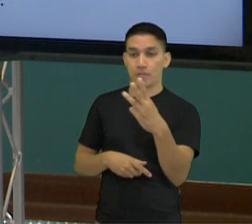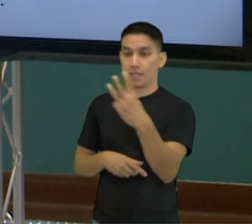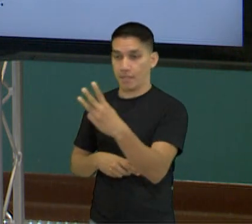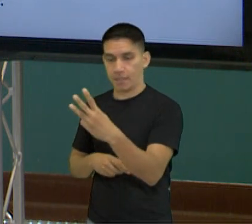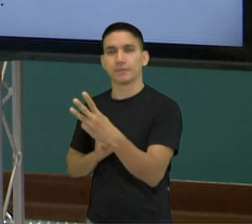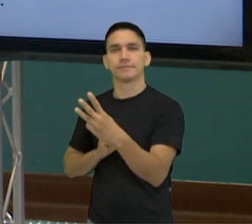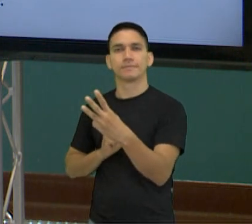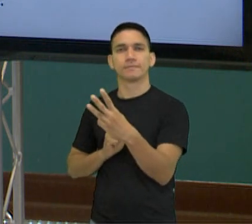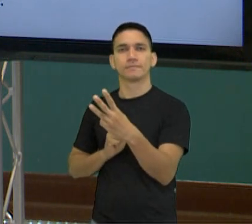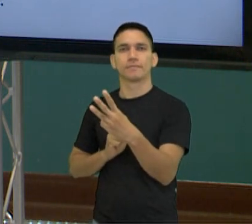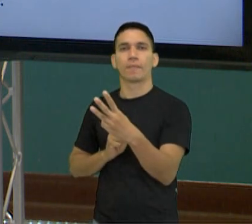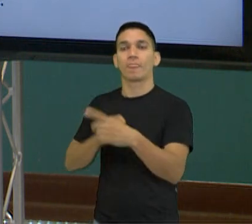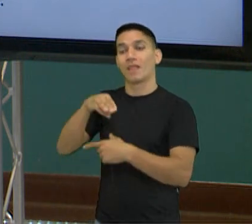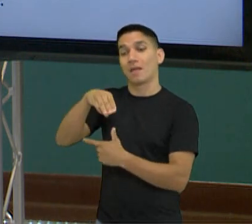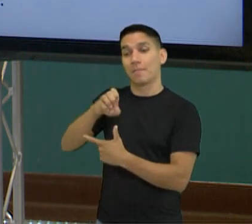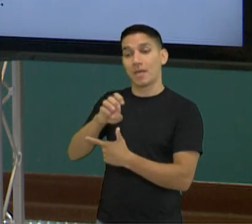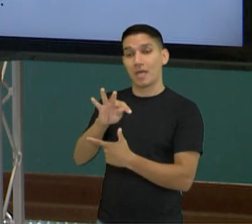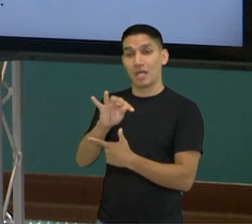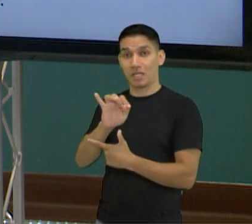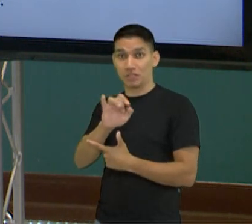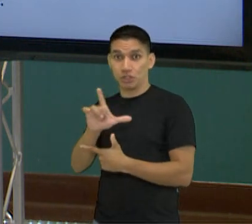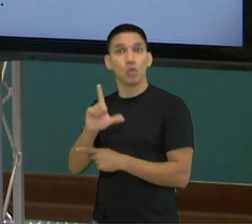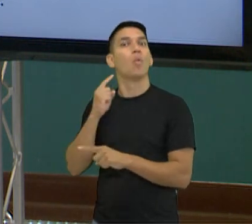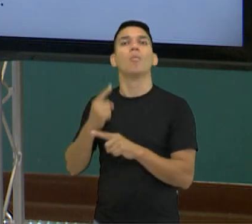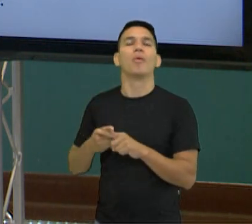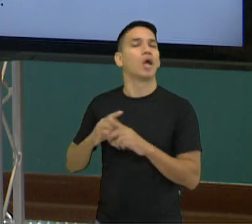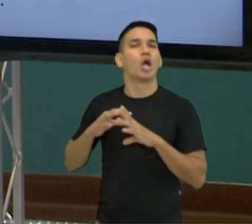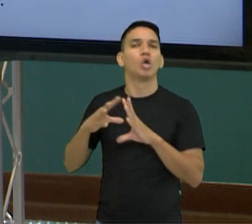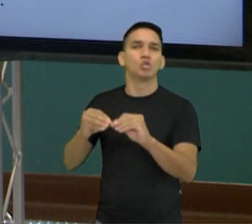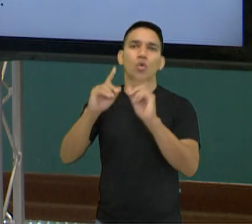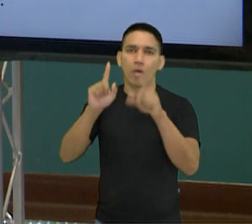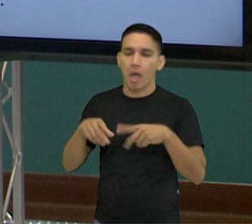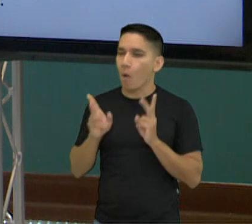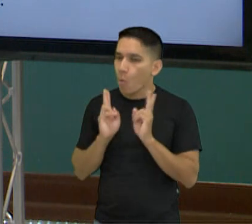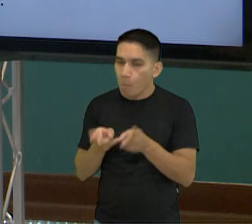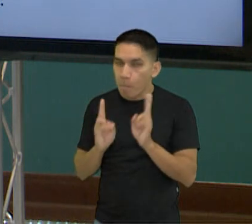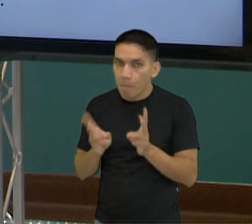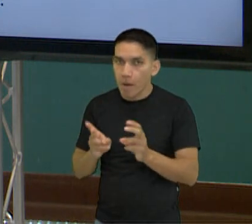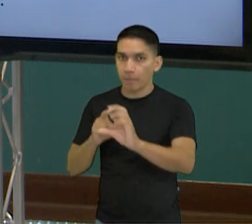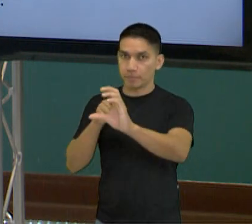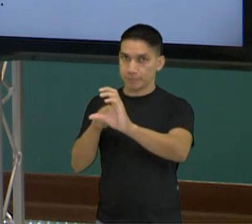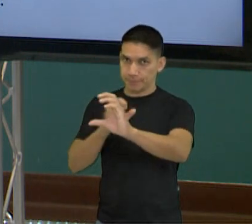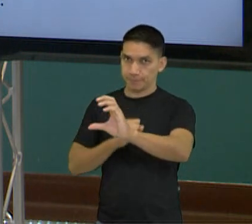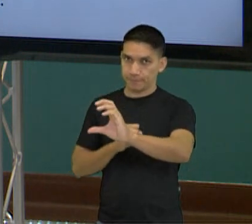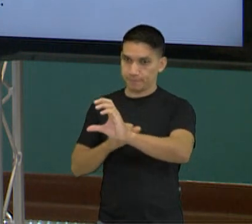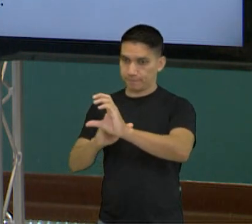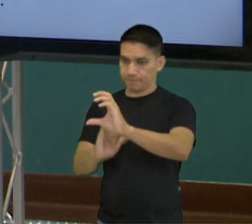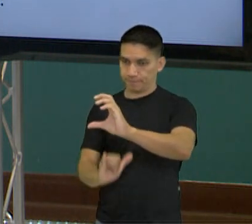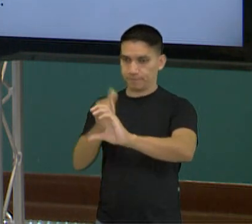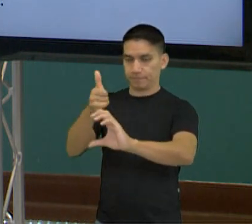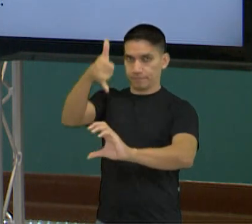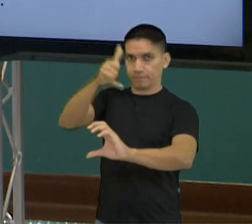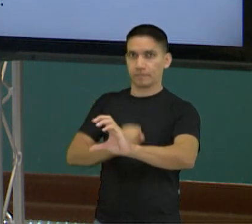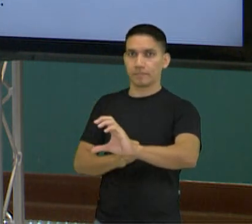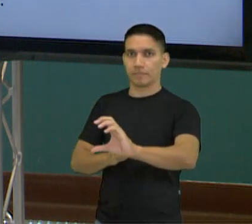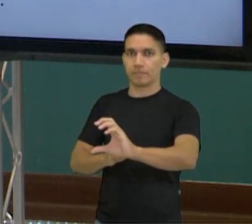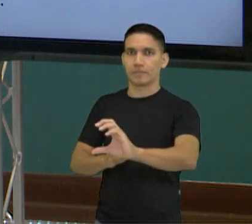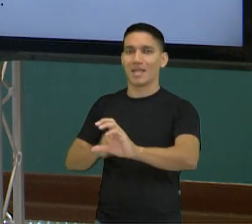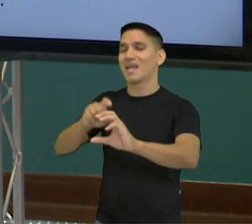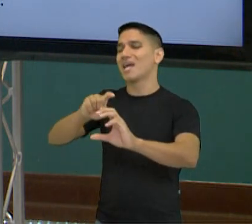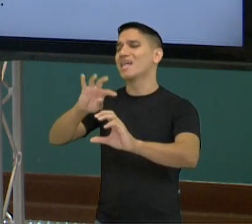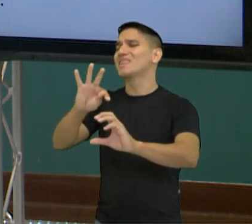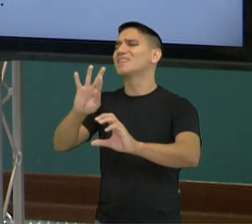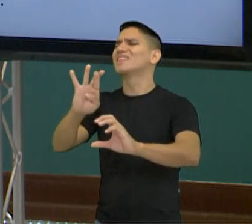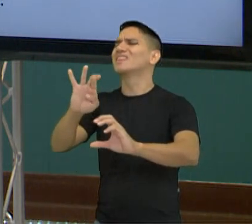3, metil, porque todos são de um único carbono, então o nome deles é metil. Tri, professor, por